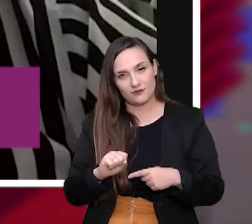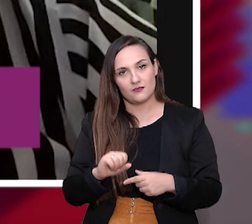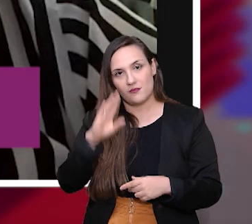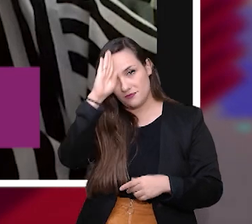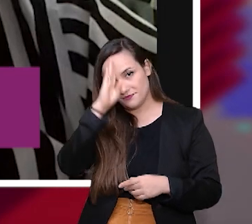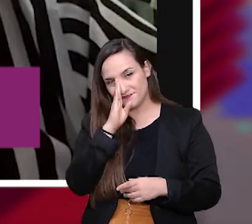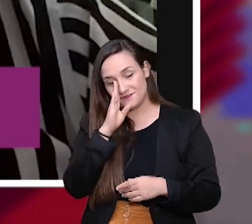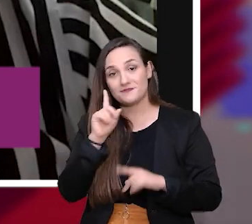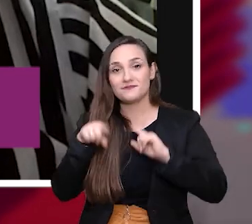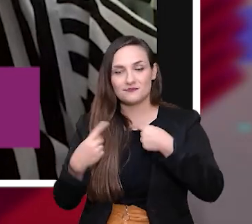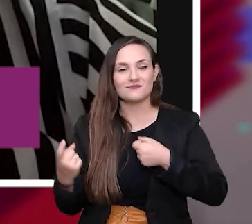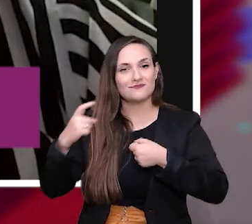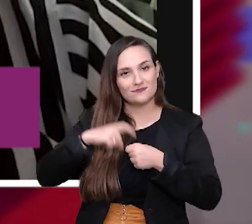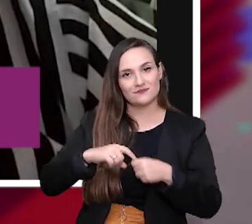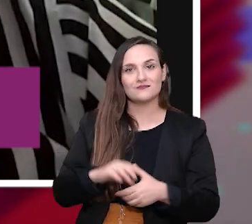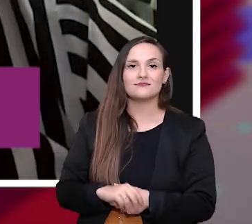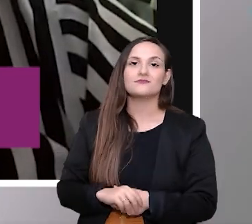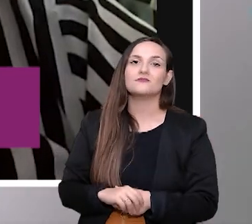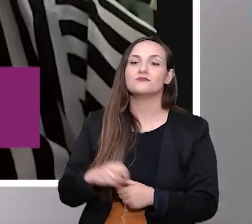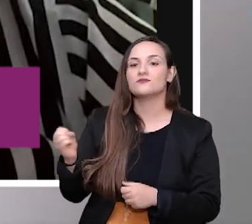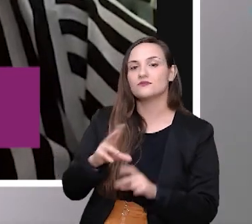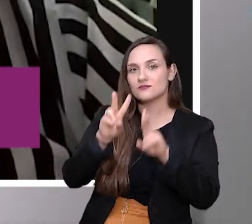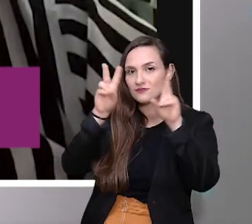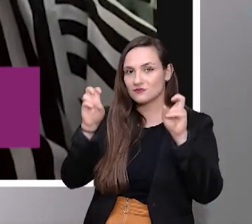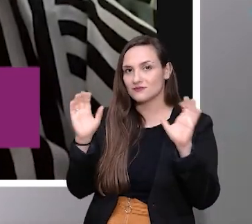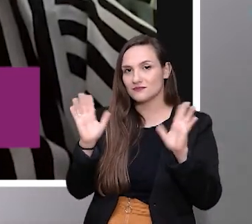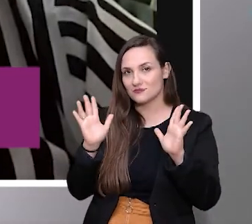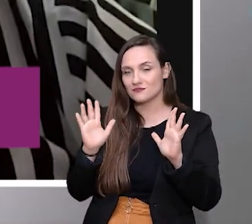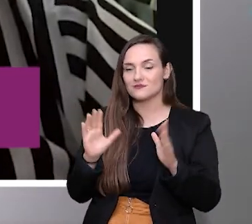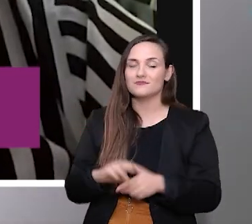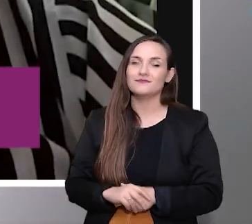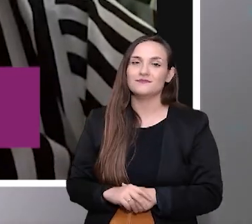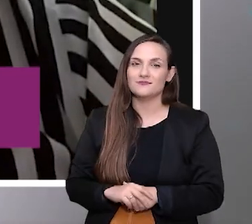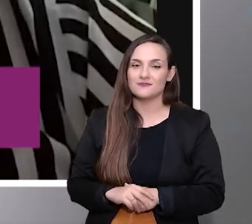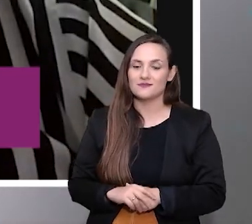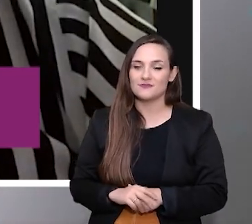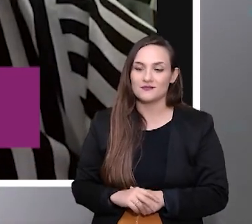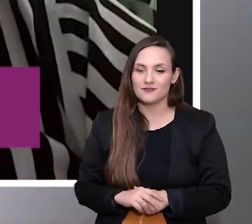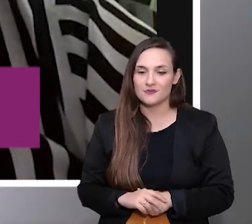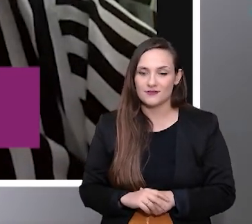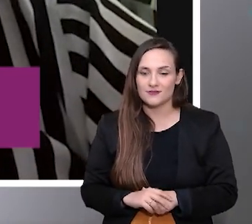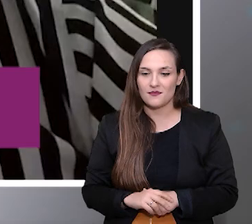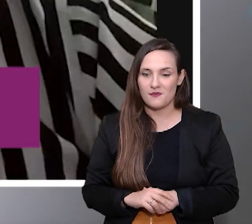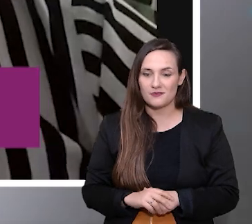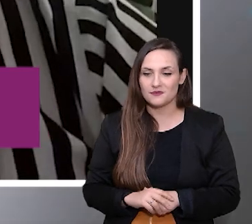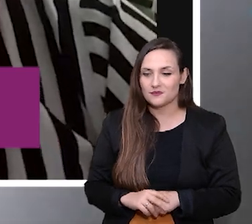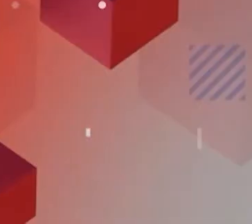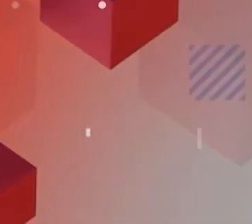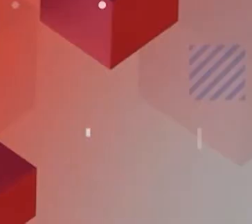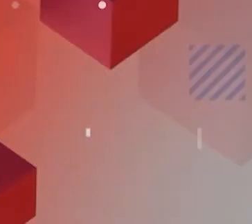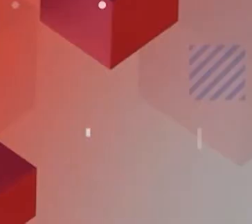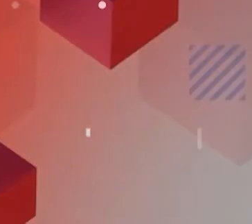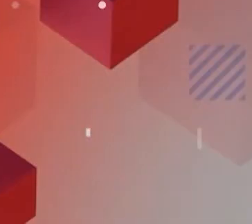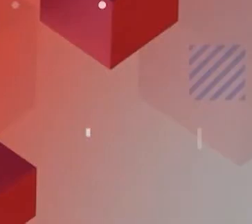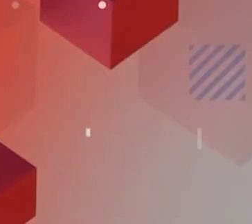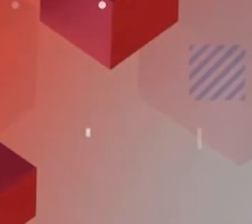Sul. Voltamos numa próxima edição com um novo tema. Tchau, tchau. Até mais. Tchau, tchau.